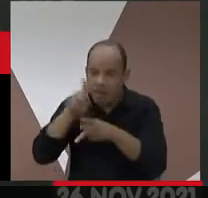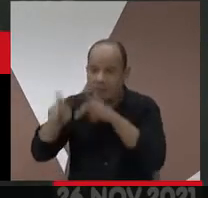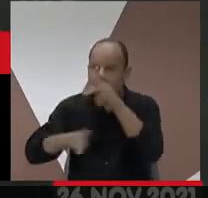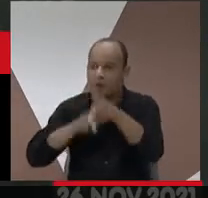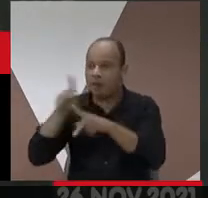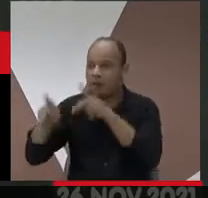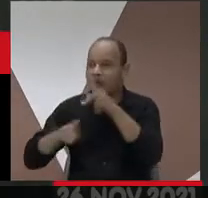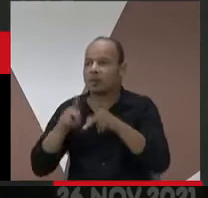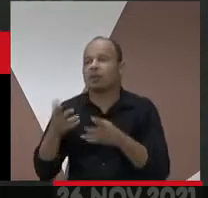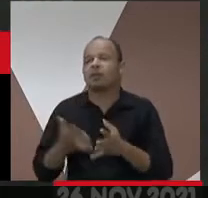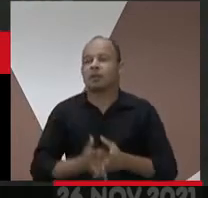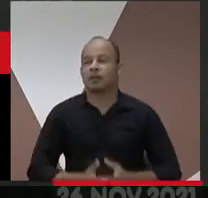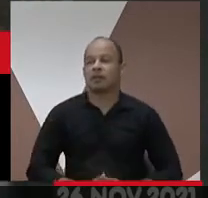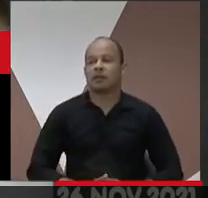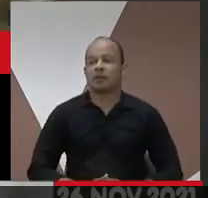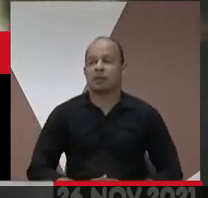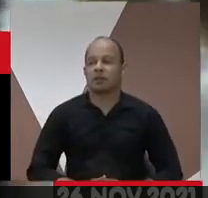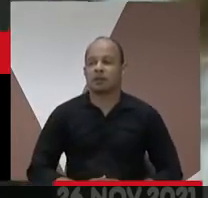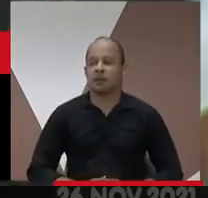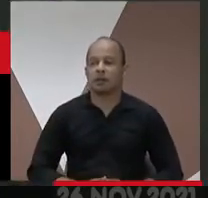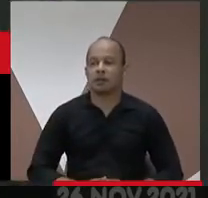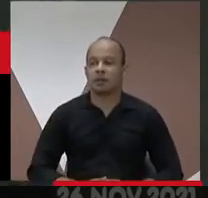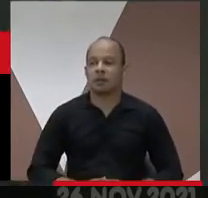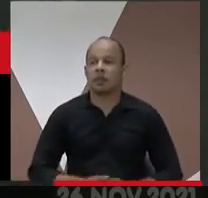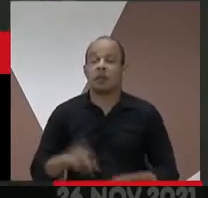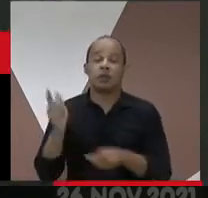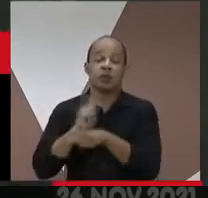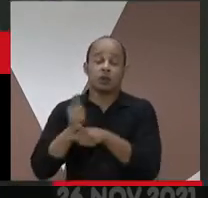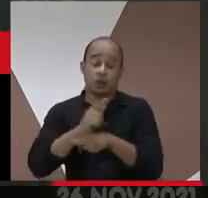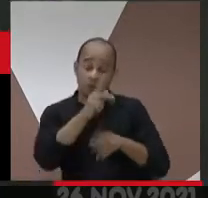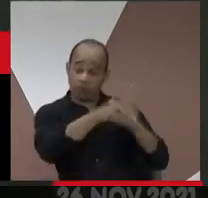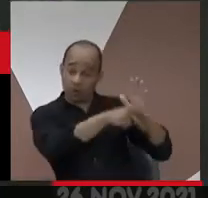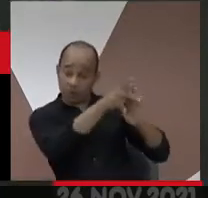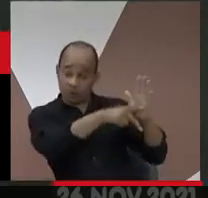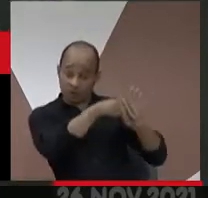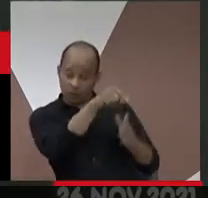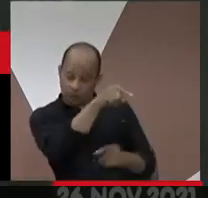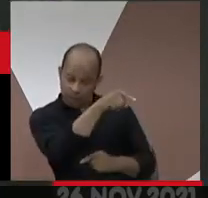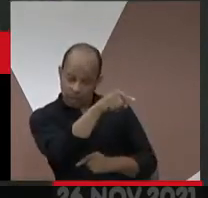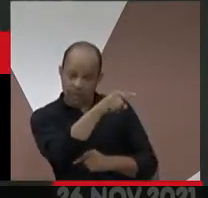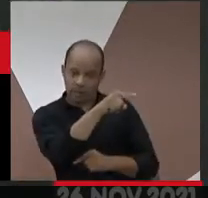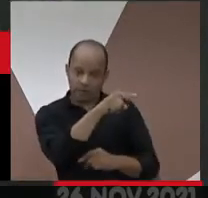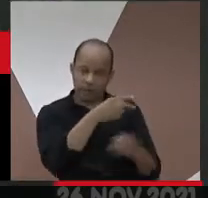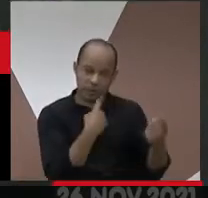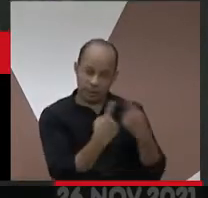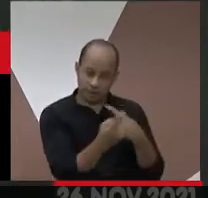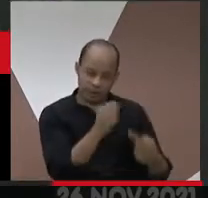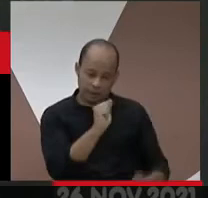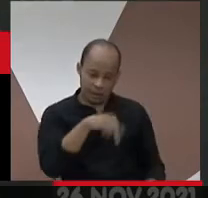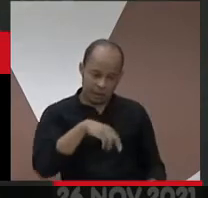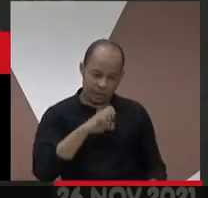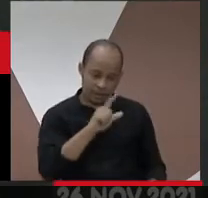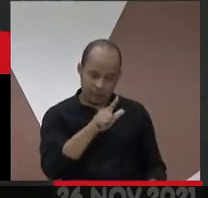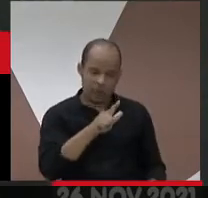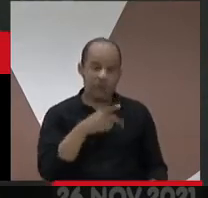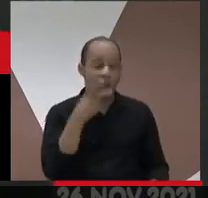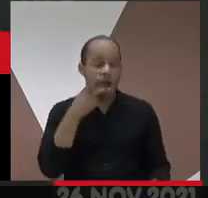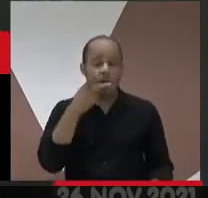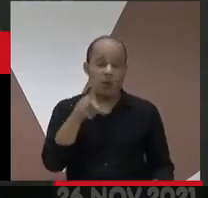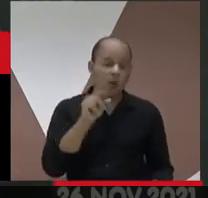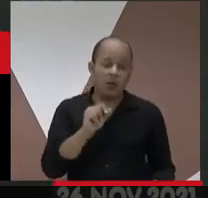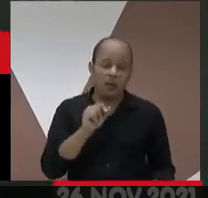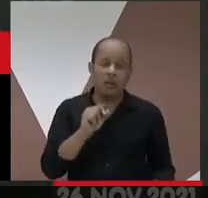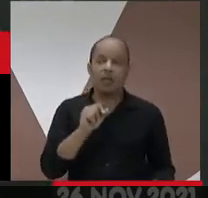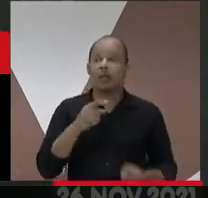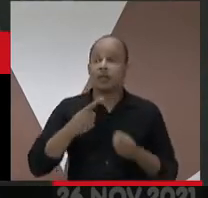CEINFRA. Os gestores do projeto do Rodoanel afirmaram repetidas vezes que Santa Luzia e as cidades da Alça Norte